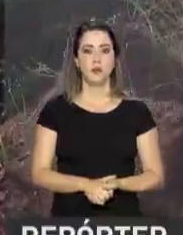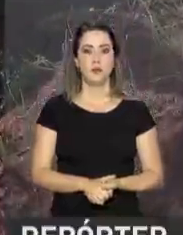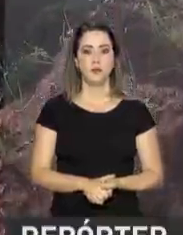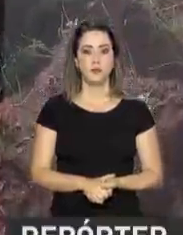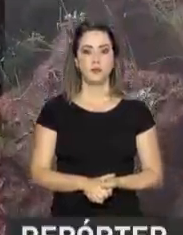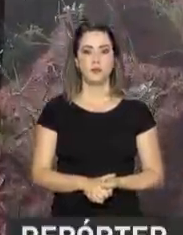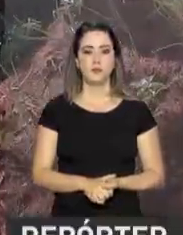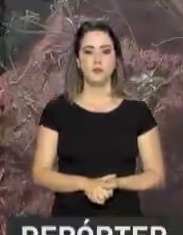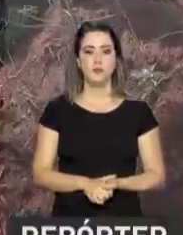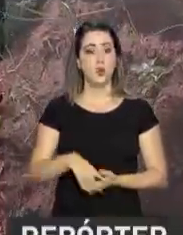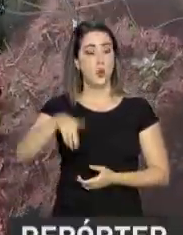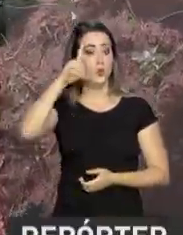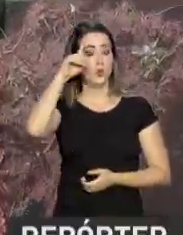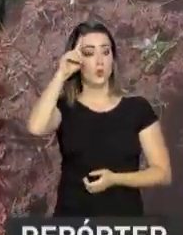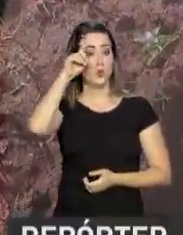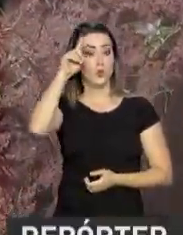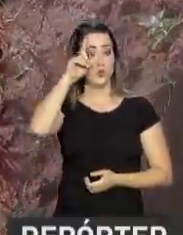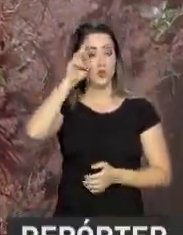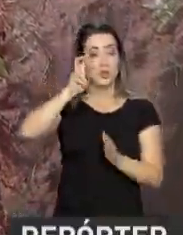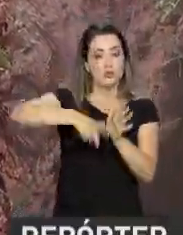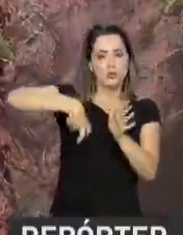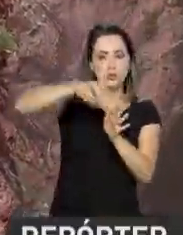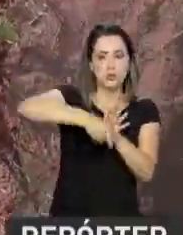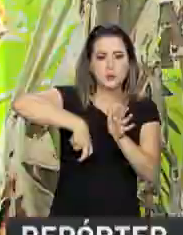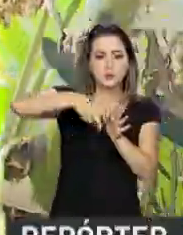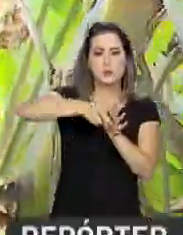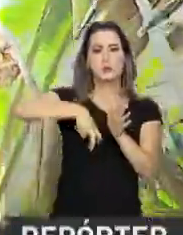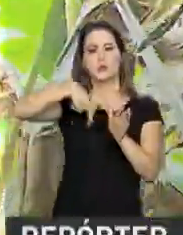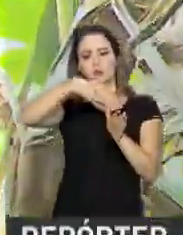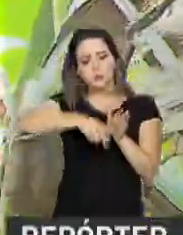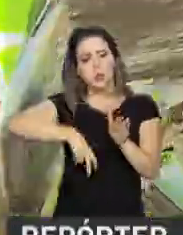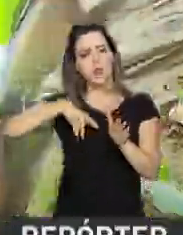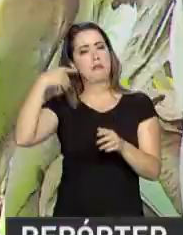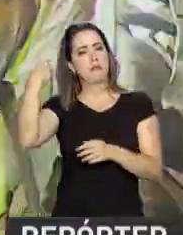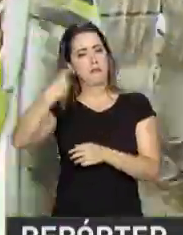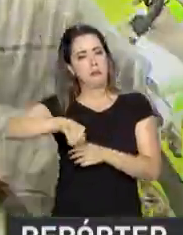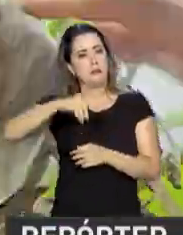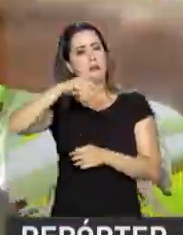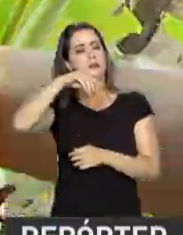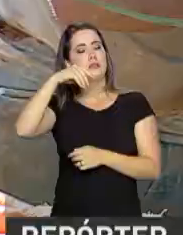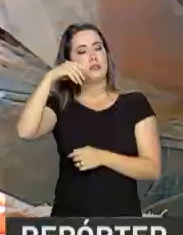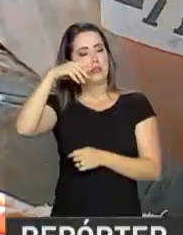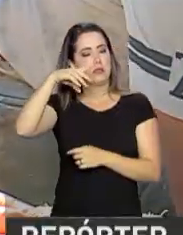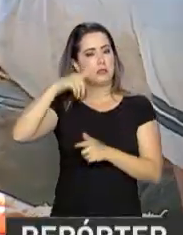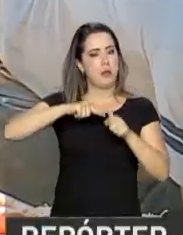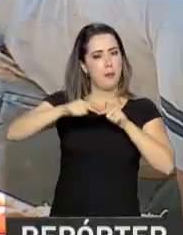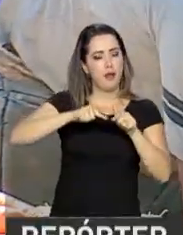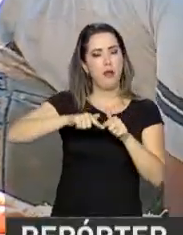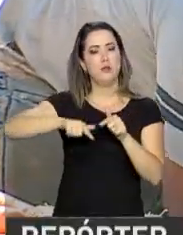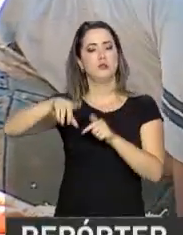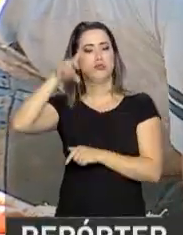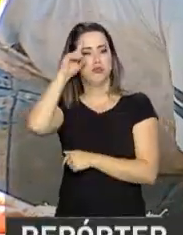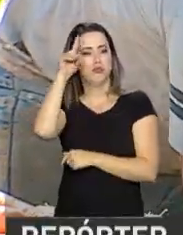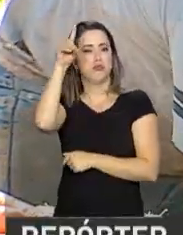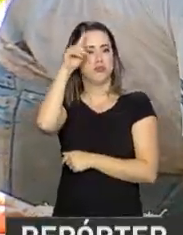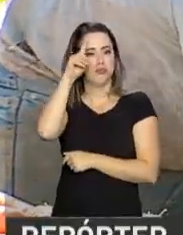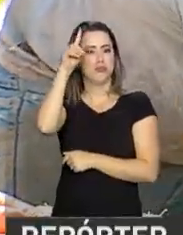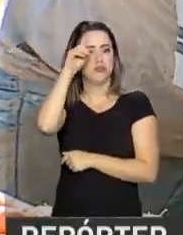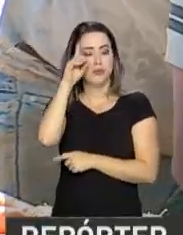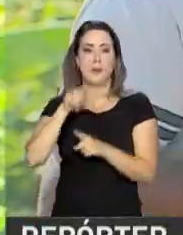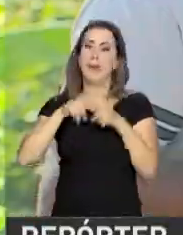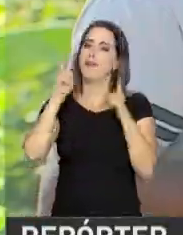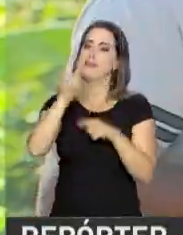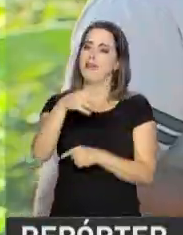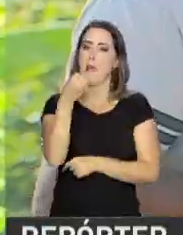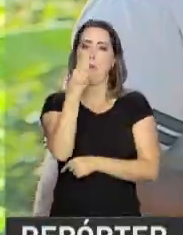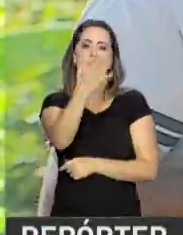o dia a dia na roça não é fácil é um trabalho de sol a sol mas as recompensas valem a pena